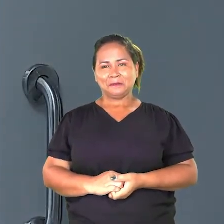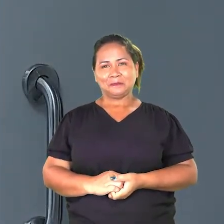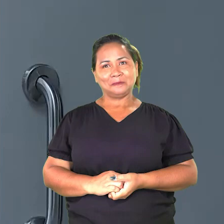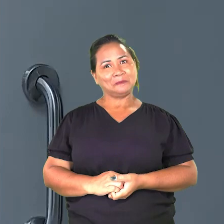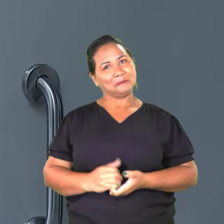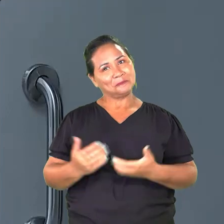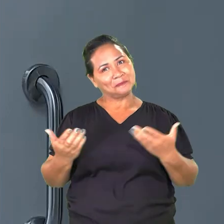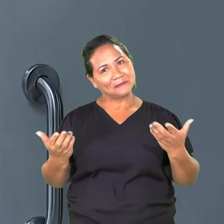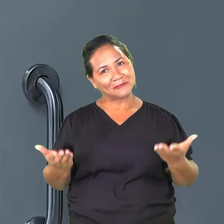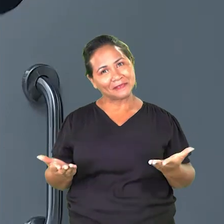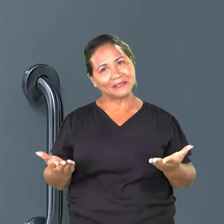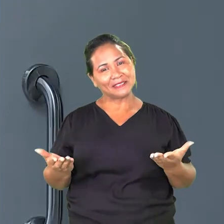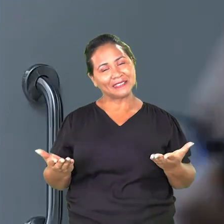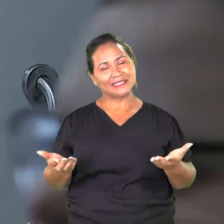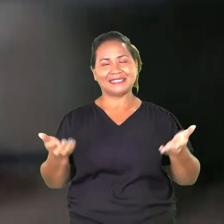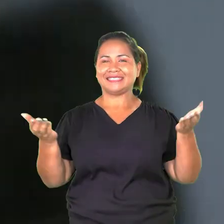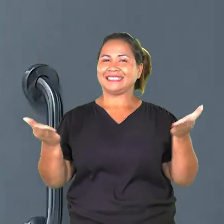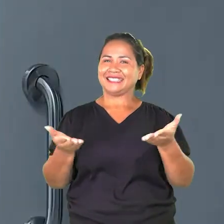Bem,